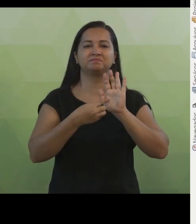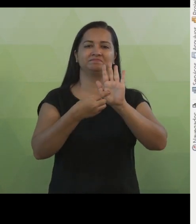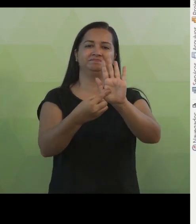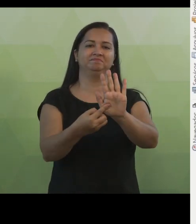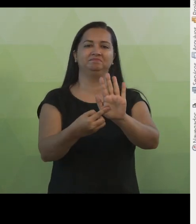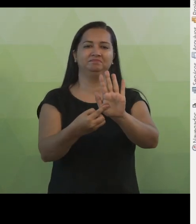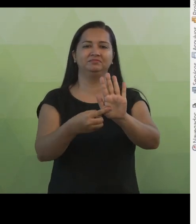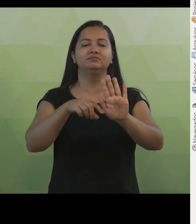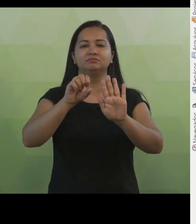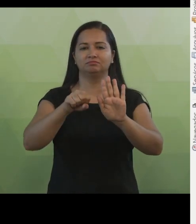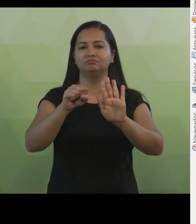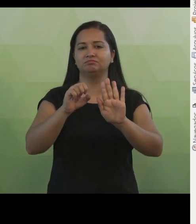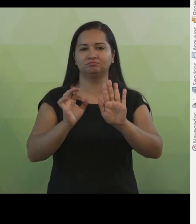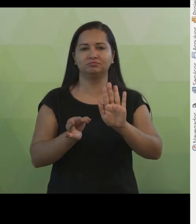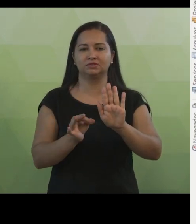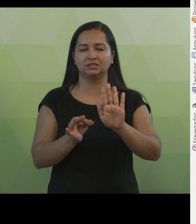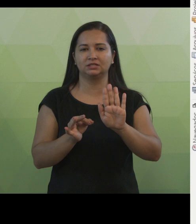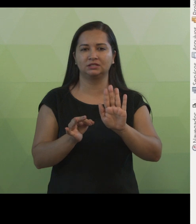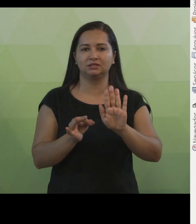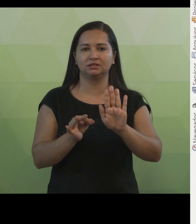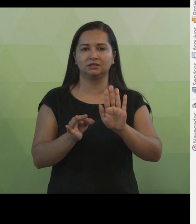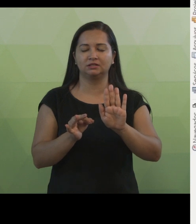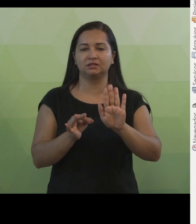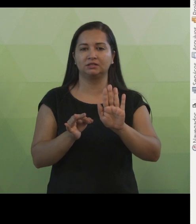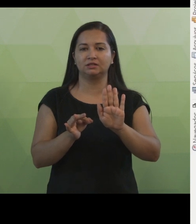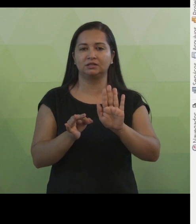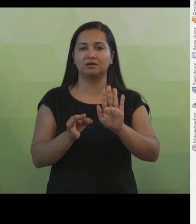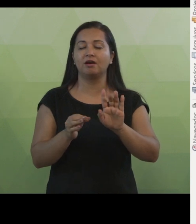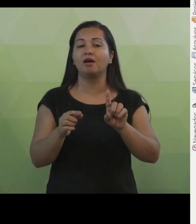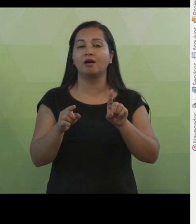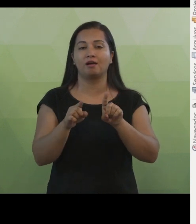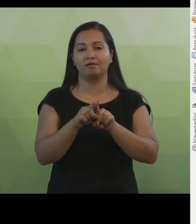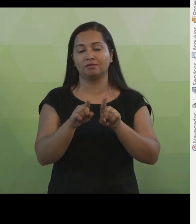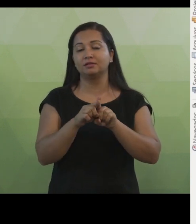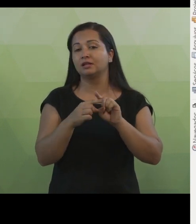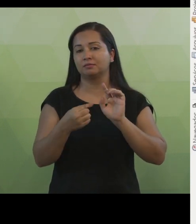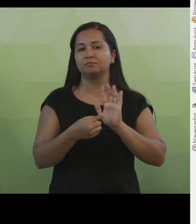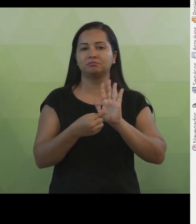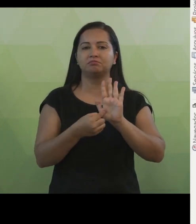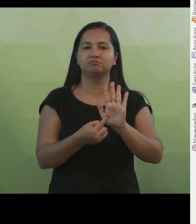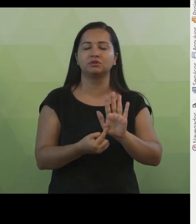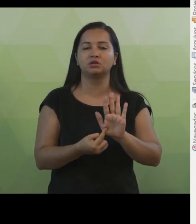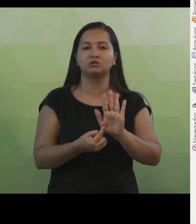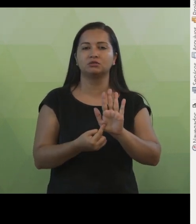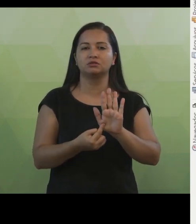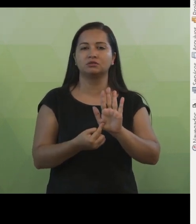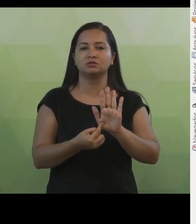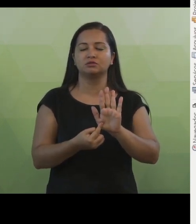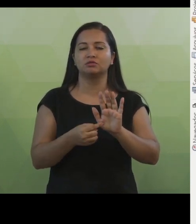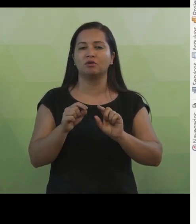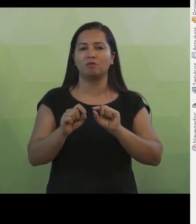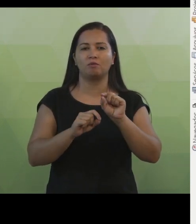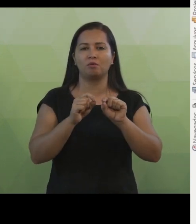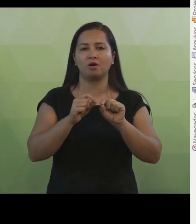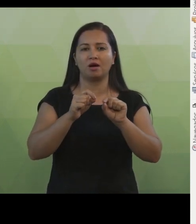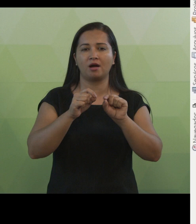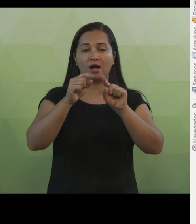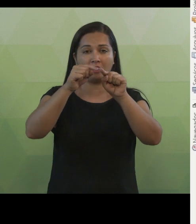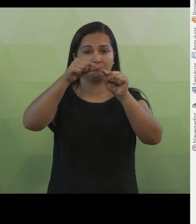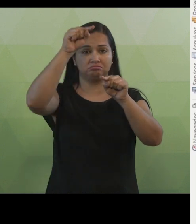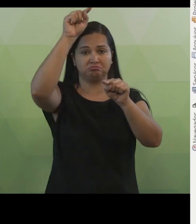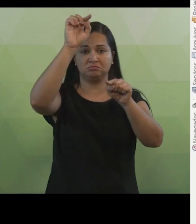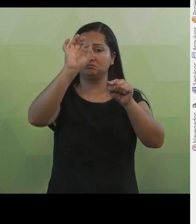3. Então ele vai cair nessa situação do caso 3. Se a gente executar aqui, observe o que vai acontecer.